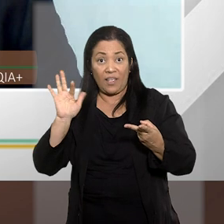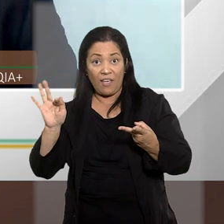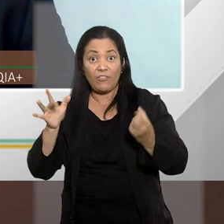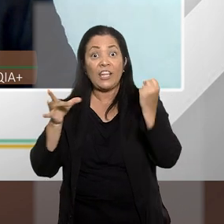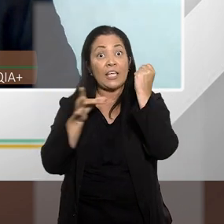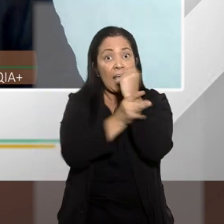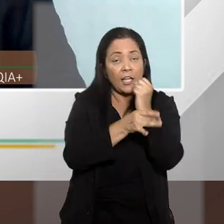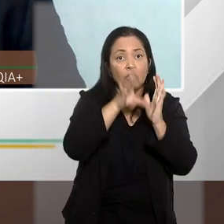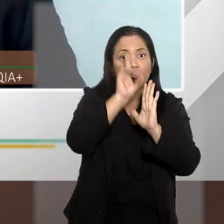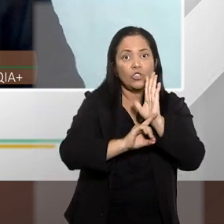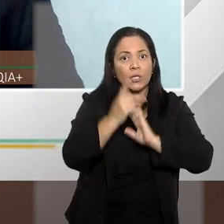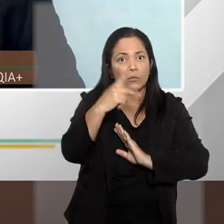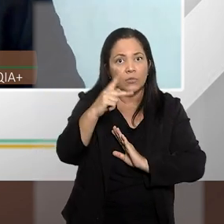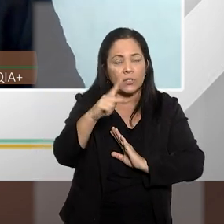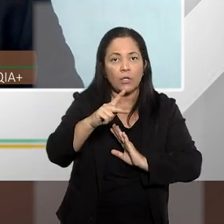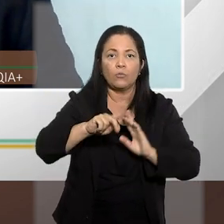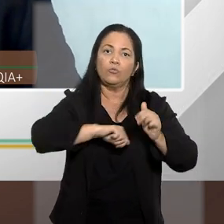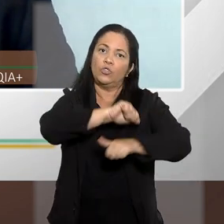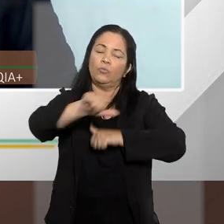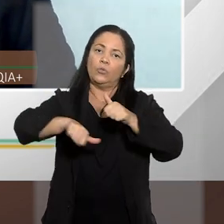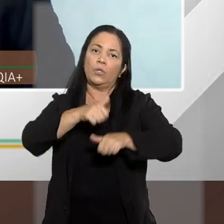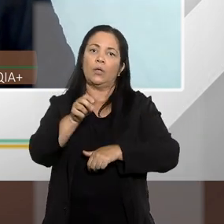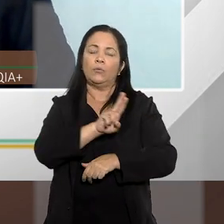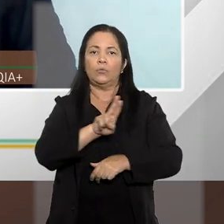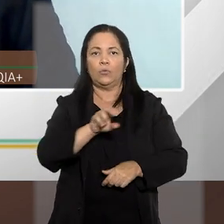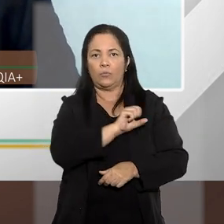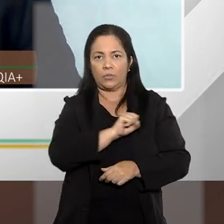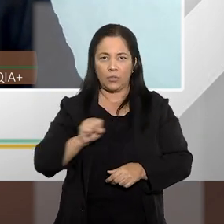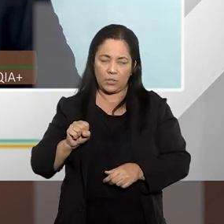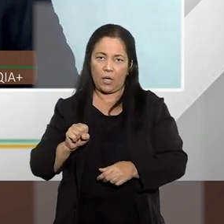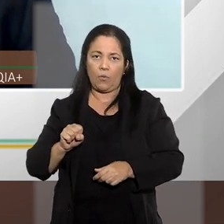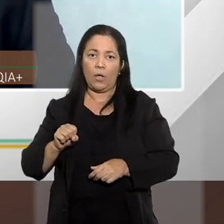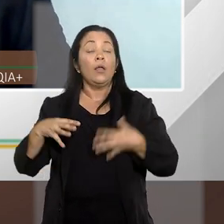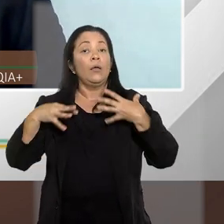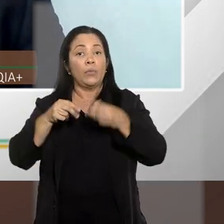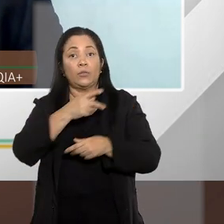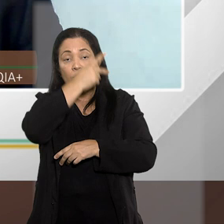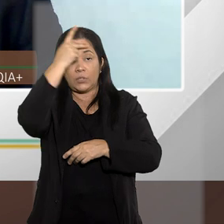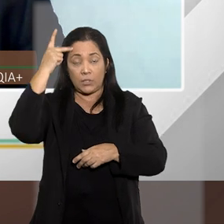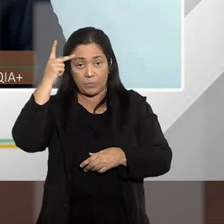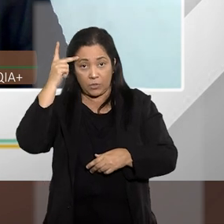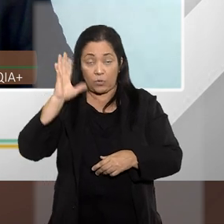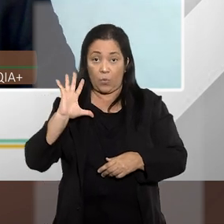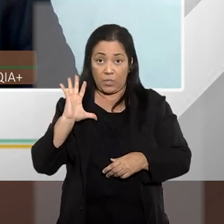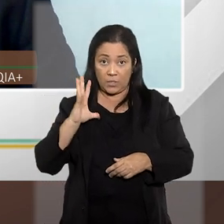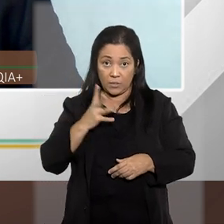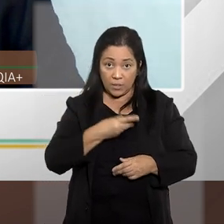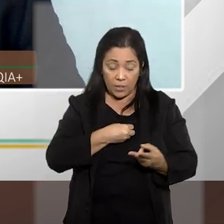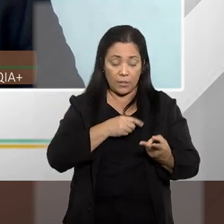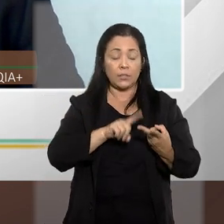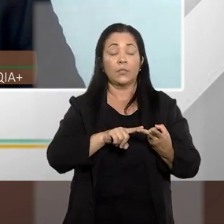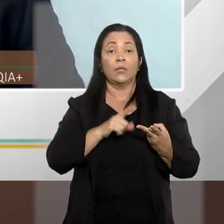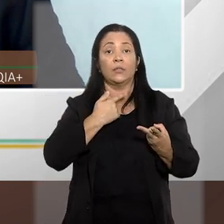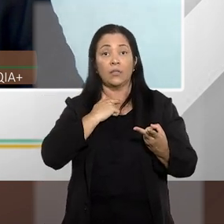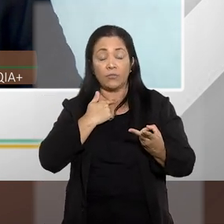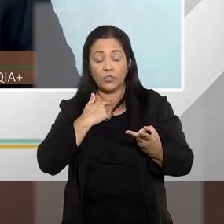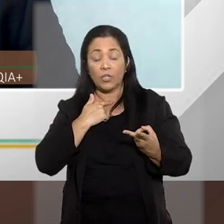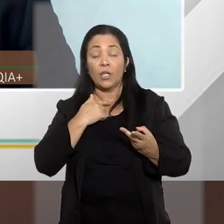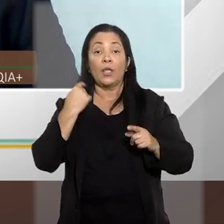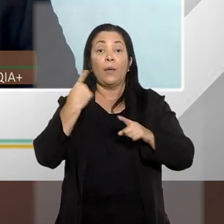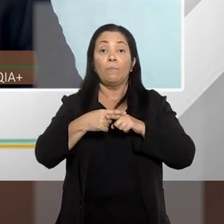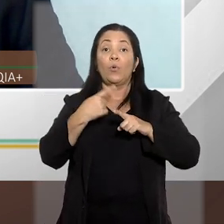marco, na verdade, para a cidadania LGBT, para a cidadania trans, né, pessoas trans, travestis, porque ele reconhece o direito subjetivo, né,